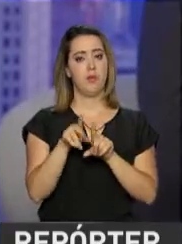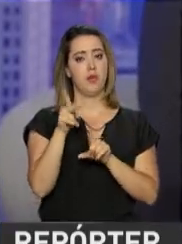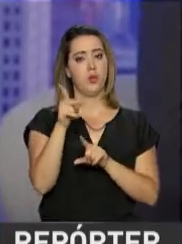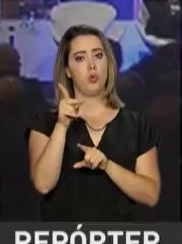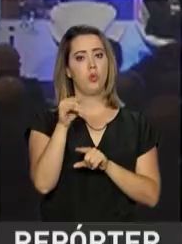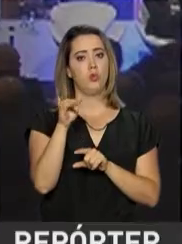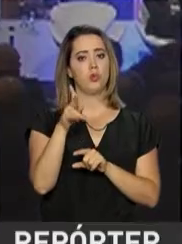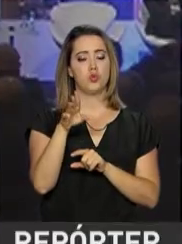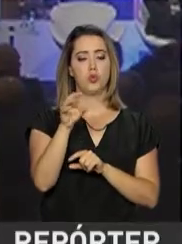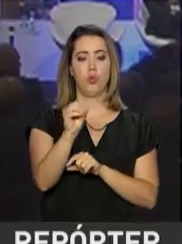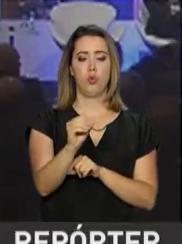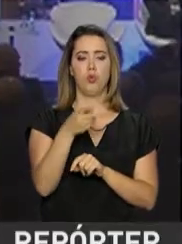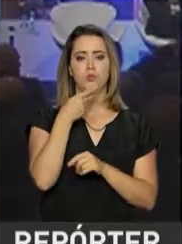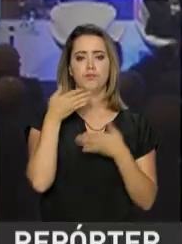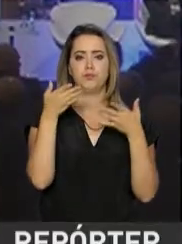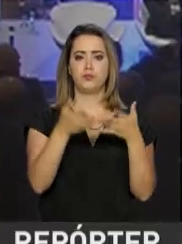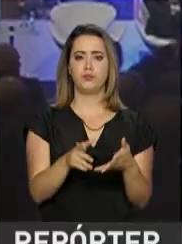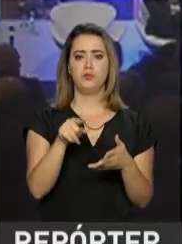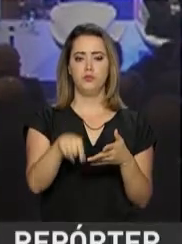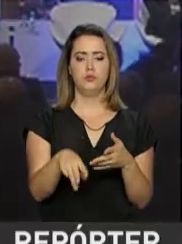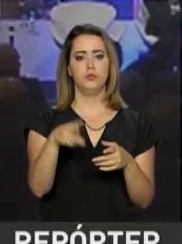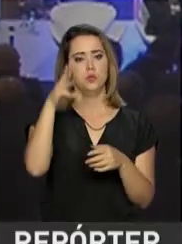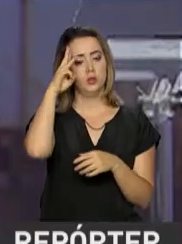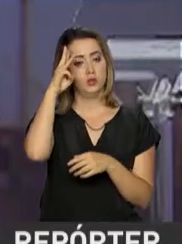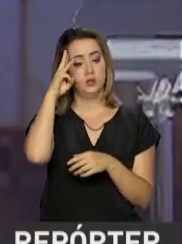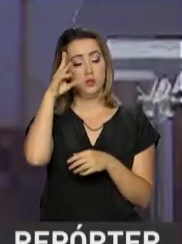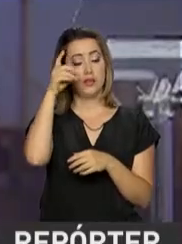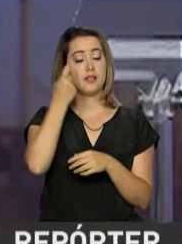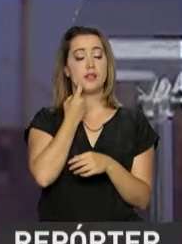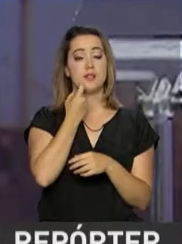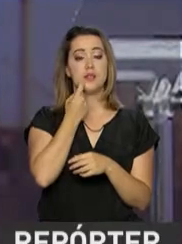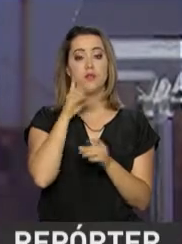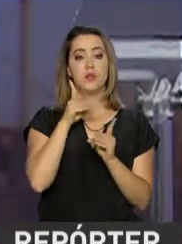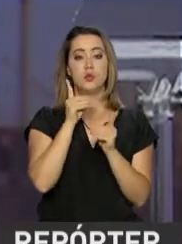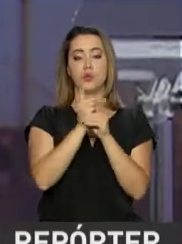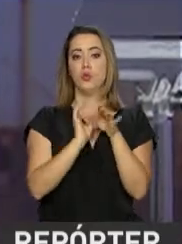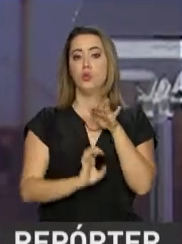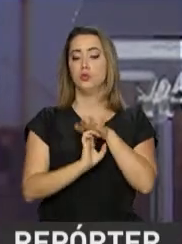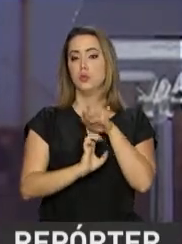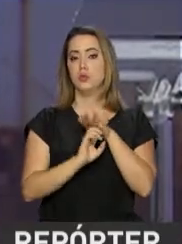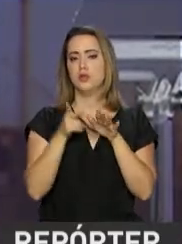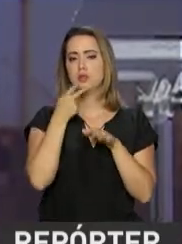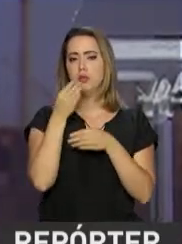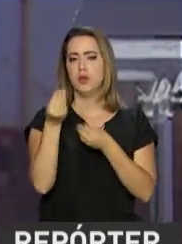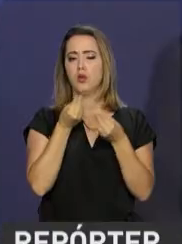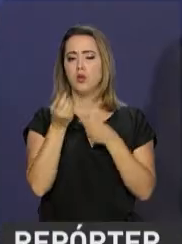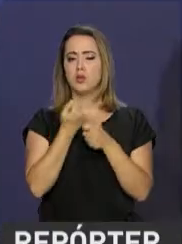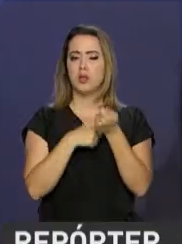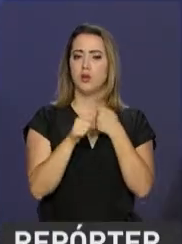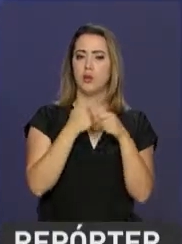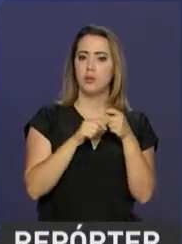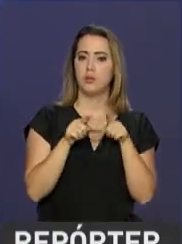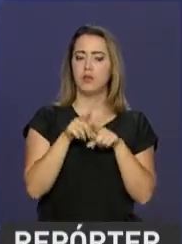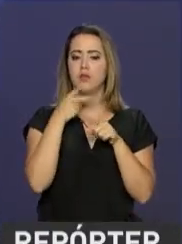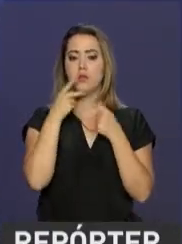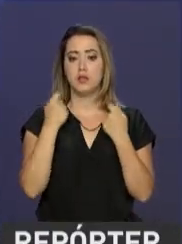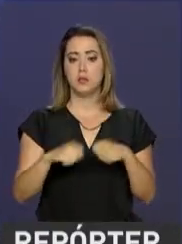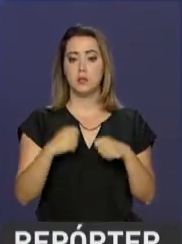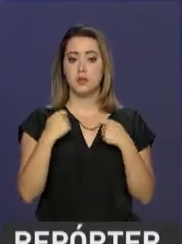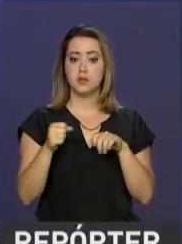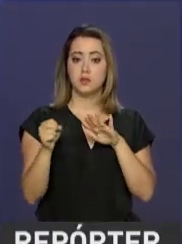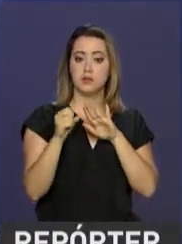em são paulo de um encontro com empresários e investidores os dois fizeram uma avaliação do cenário econômico e defenderam a necessidade